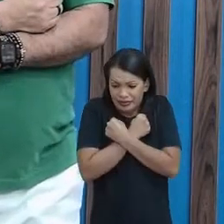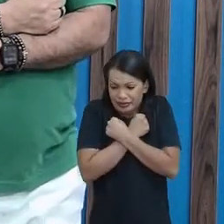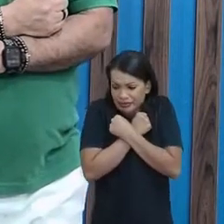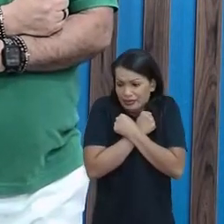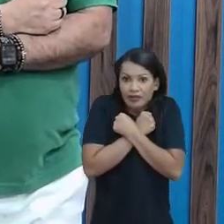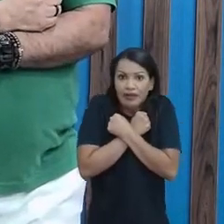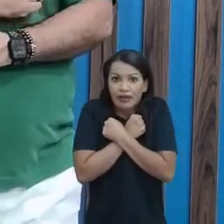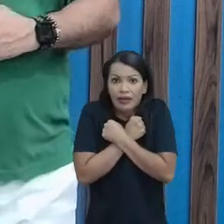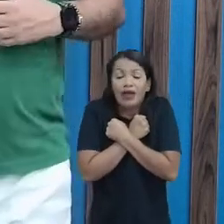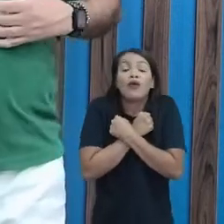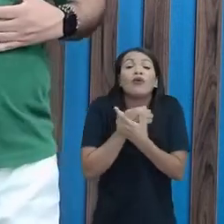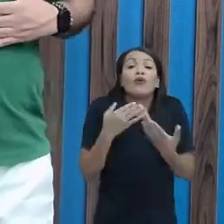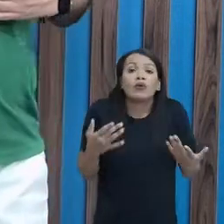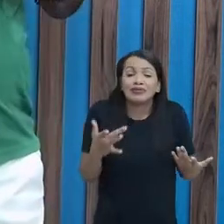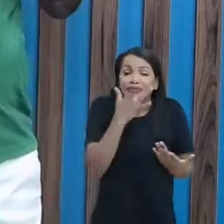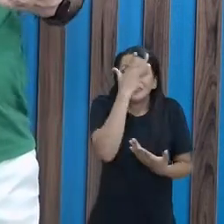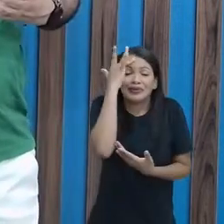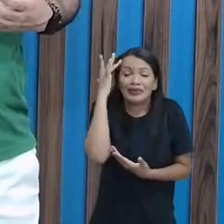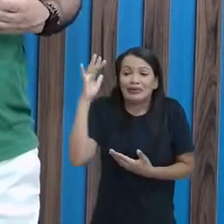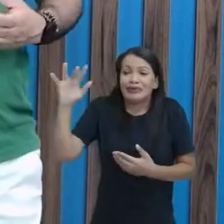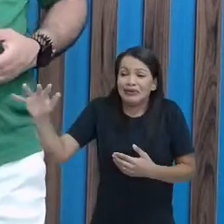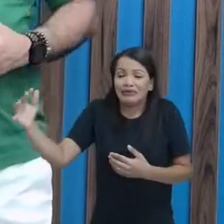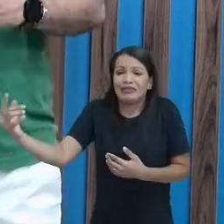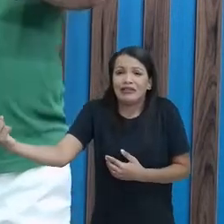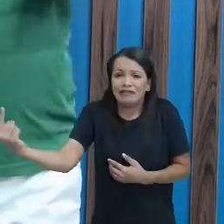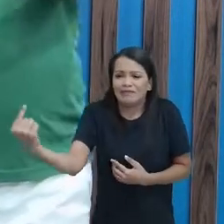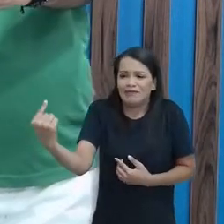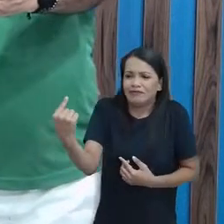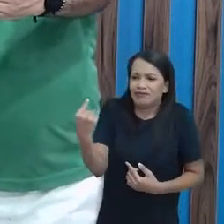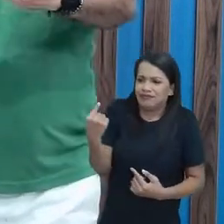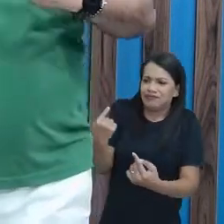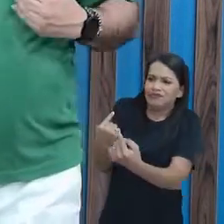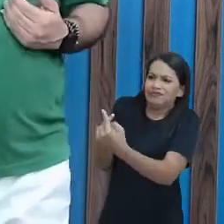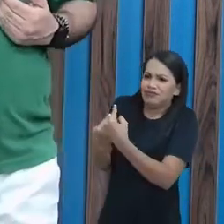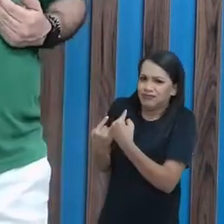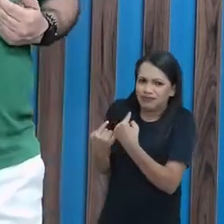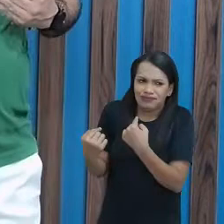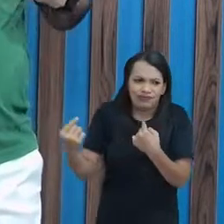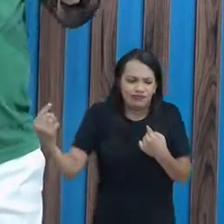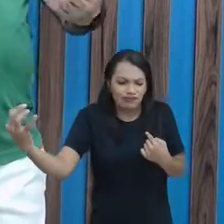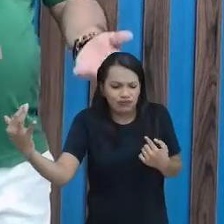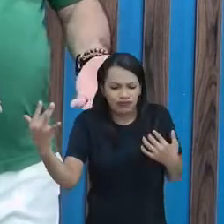fazer aquilo, então eles tinham que lutar contra o exército inimigo e contra o